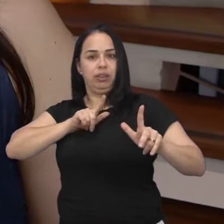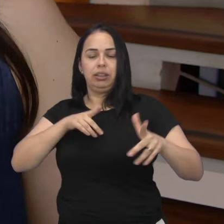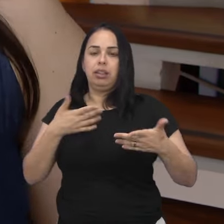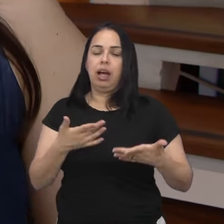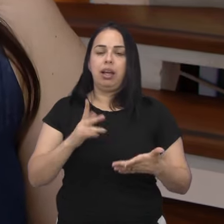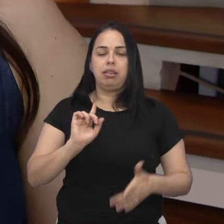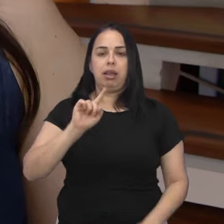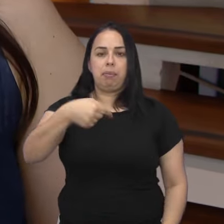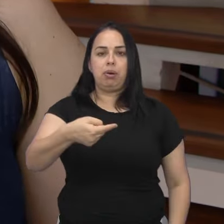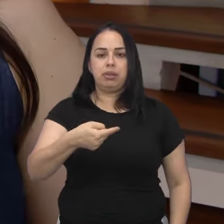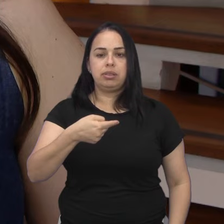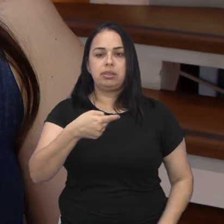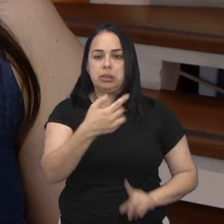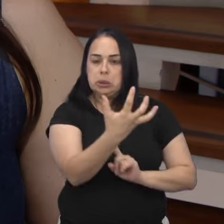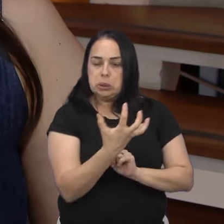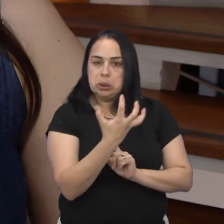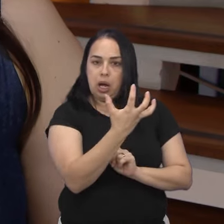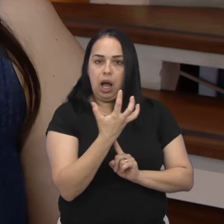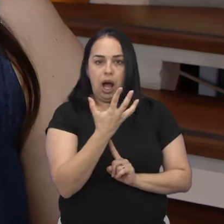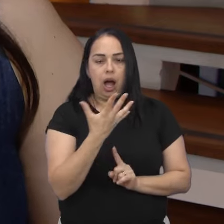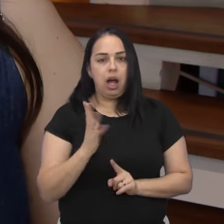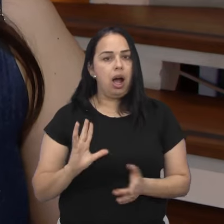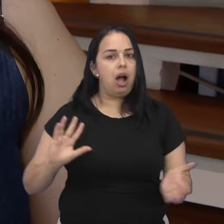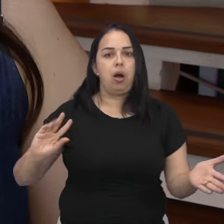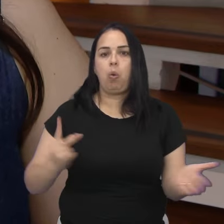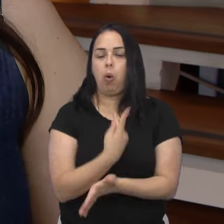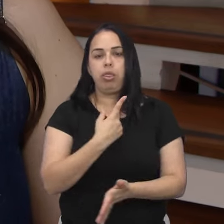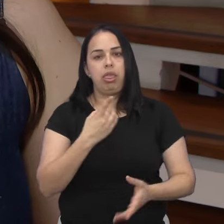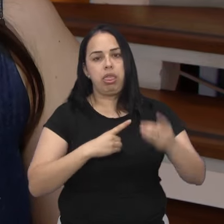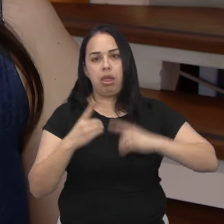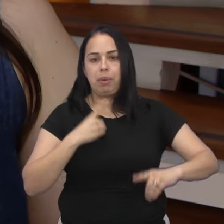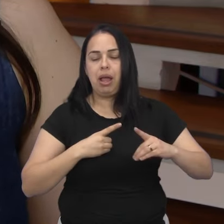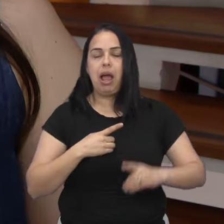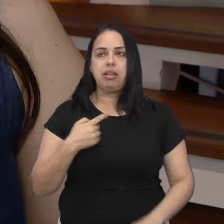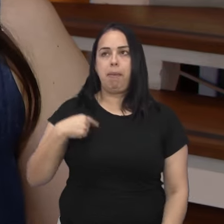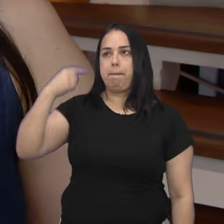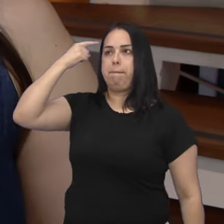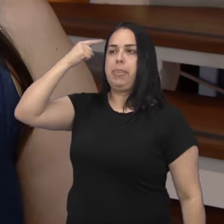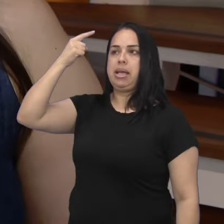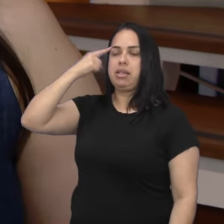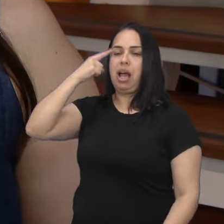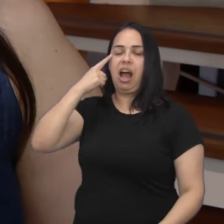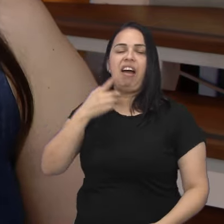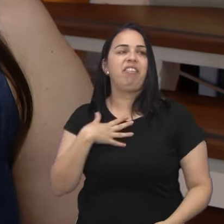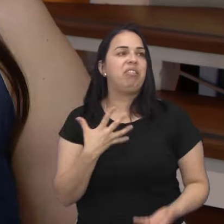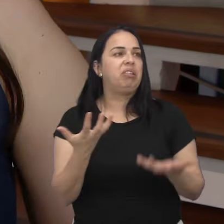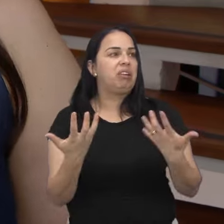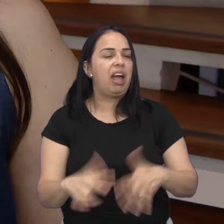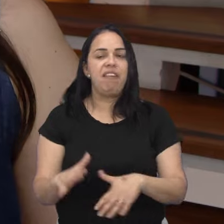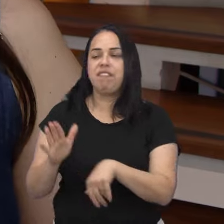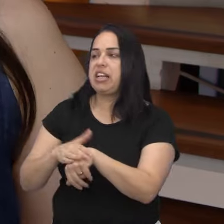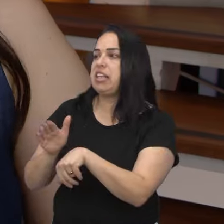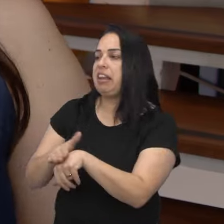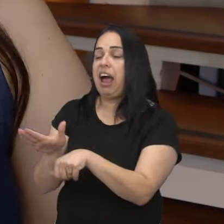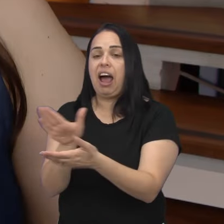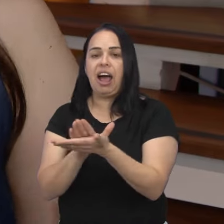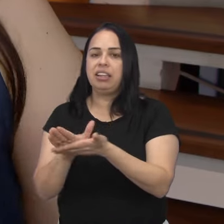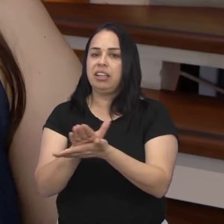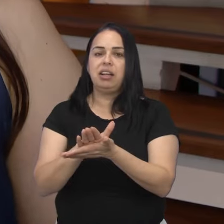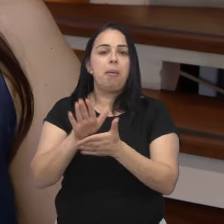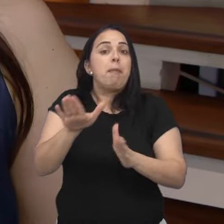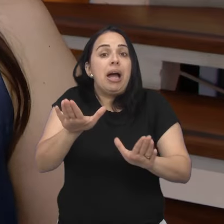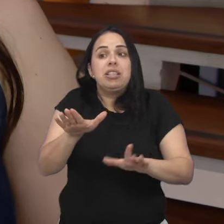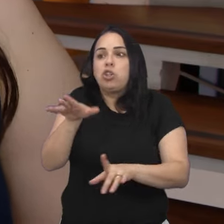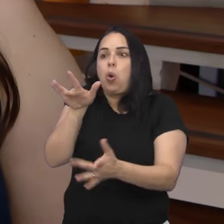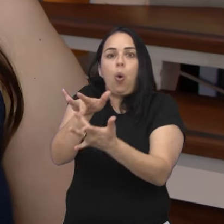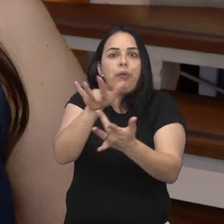né Depois de um tempo eu descobri que isso Acabou gerando uma depressão né e a gente acha às vezes que a depressão é só o fato de você não querer fazer nada mas cumprir só